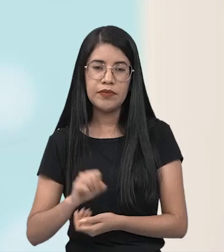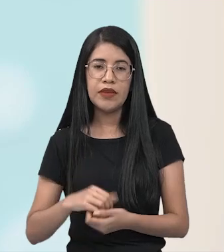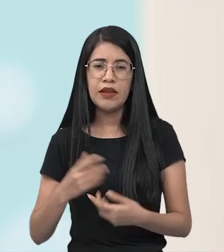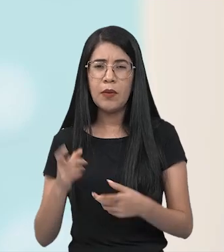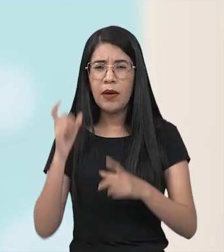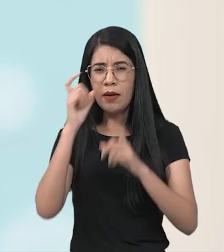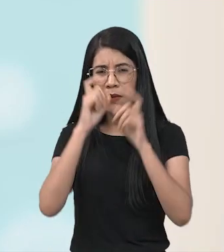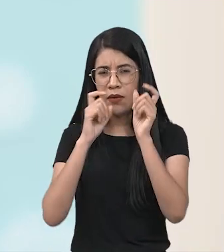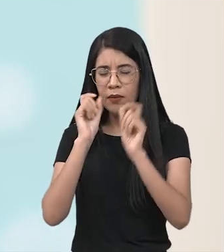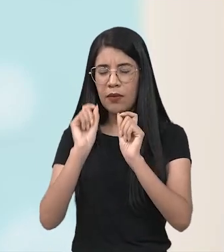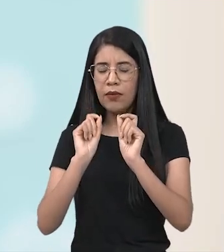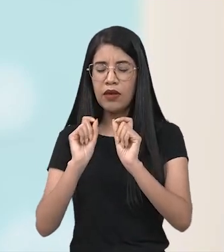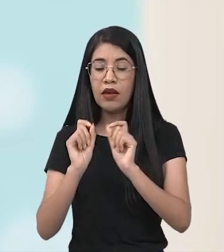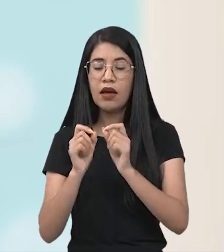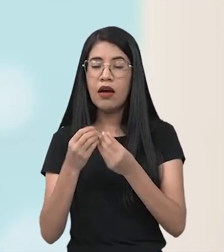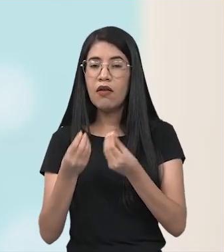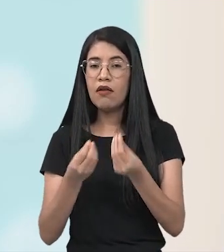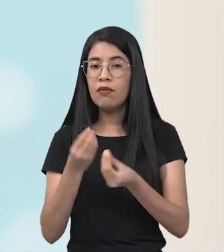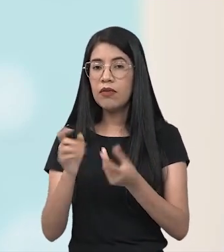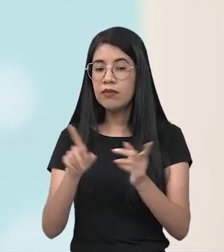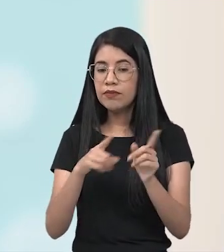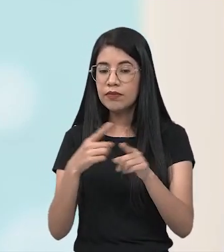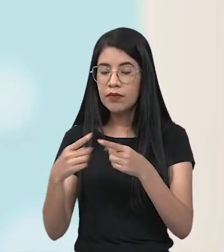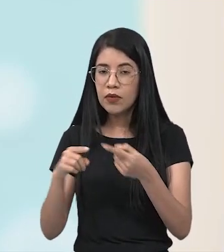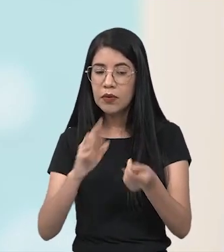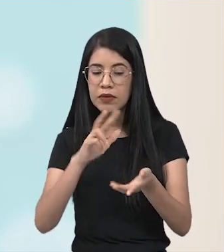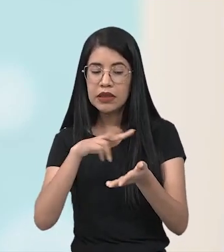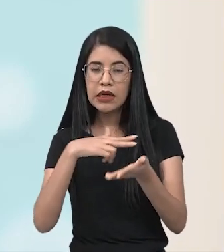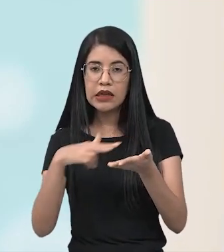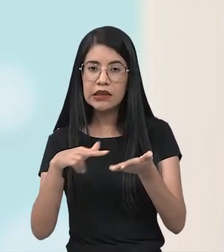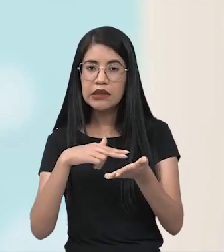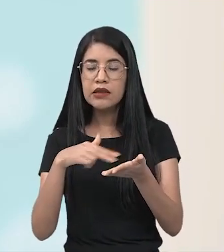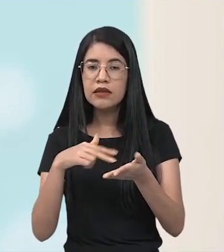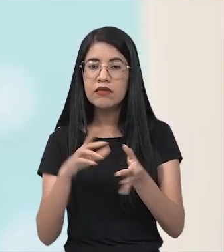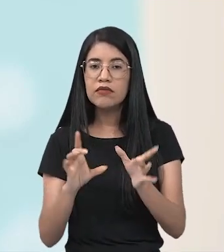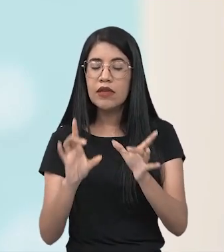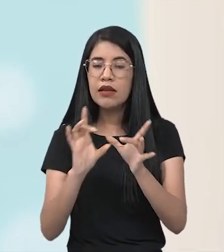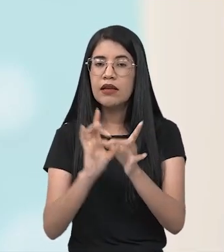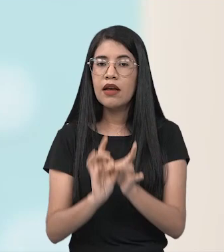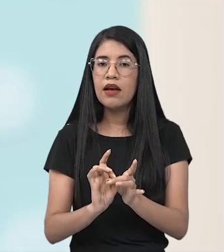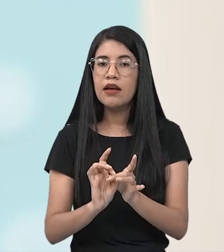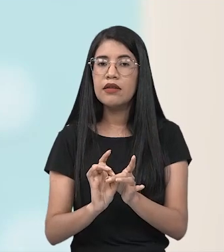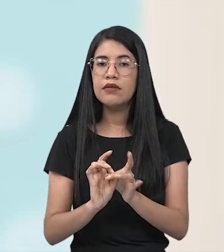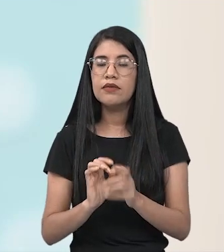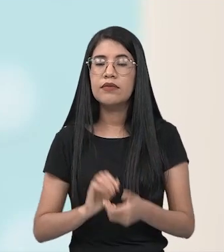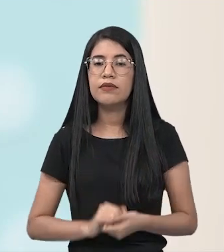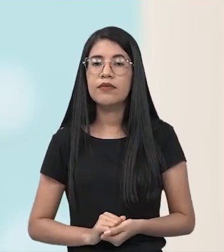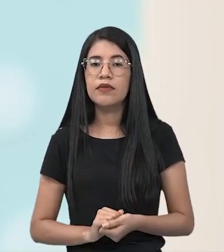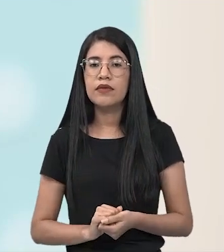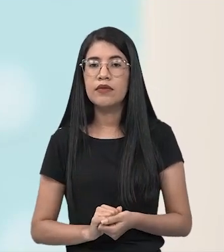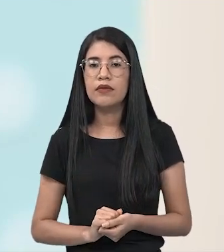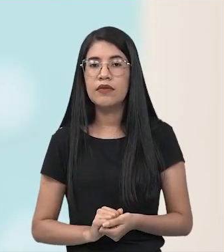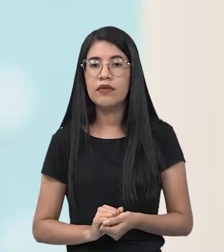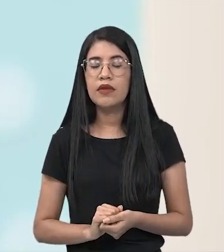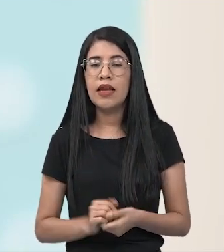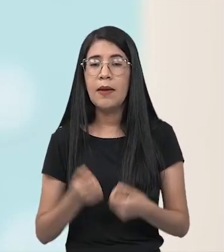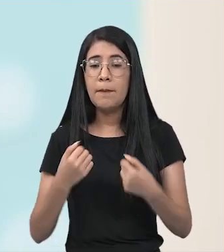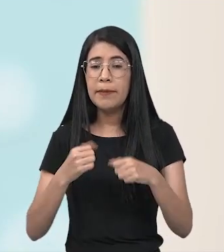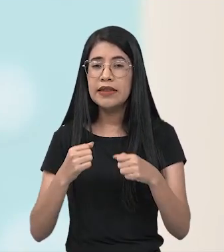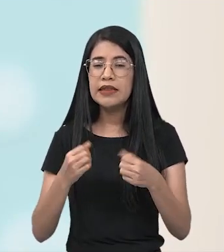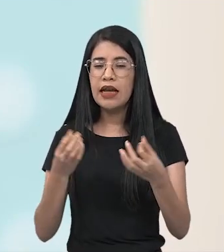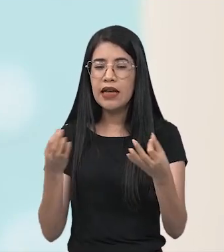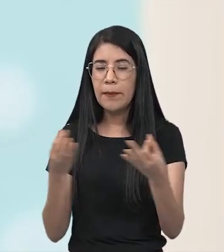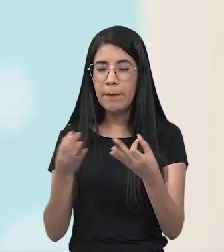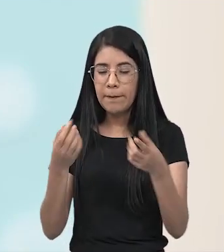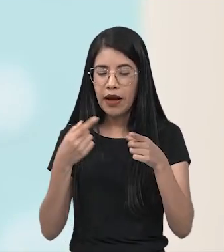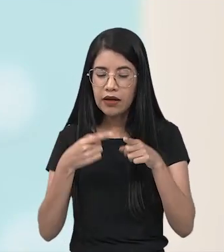com a música e com a dança, porque a dança ela casa com a música quase de uma forma perfeita. Então